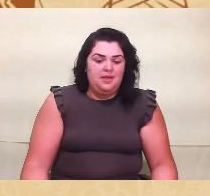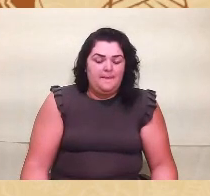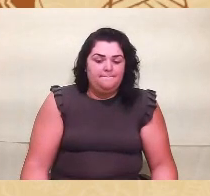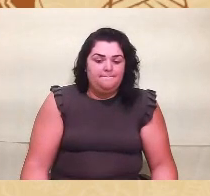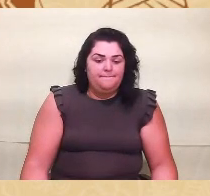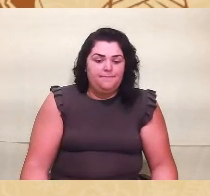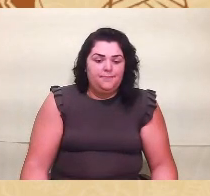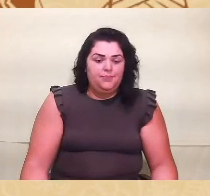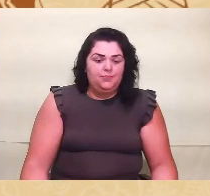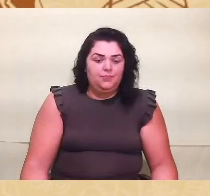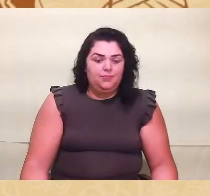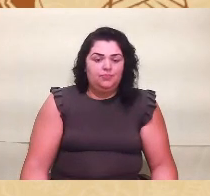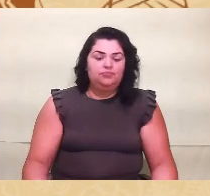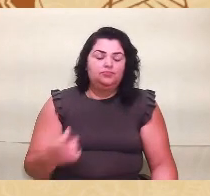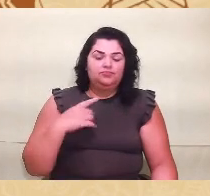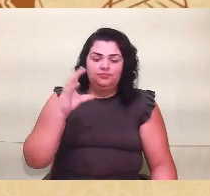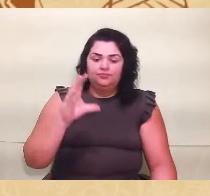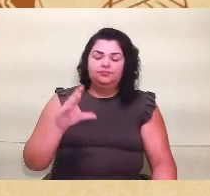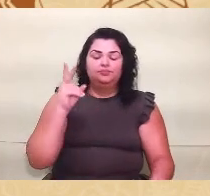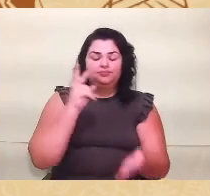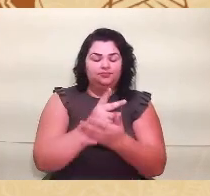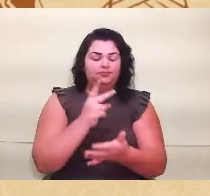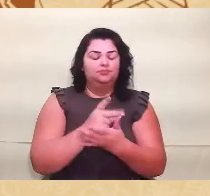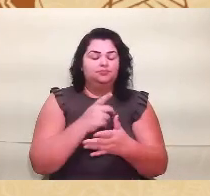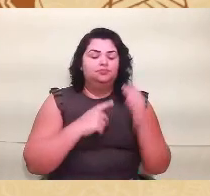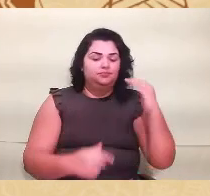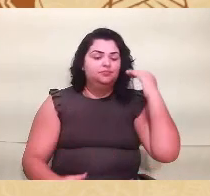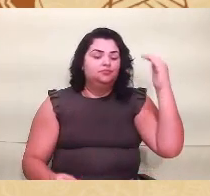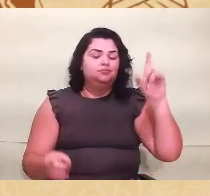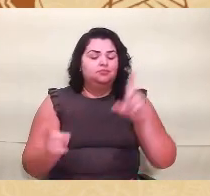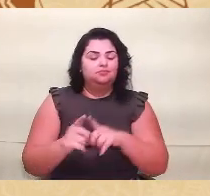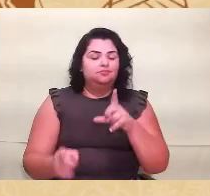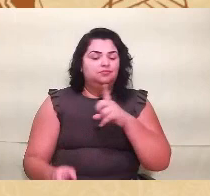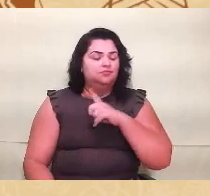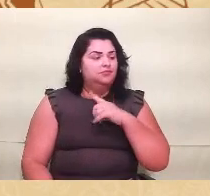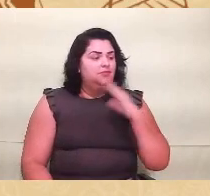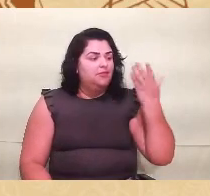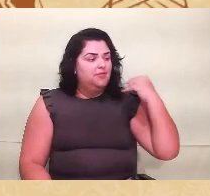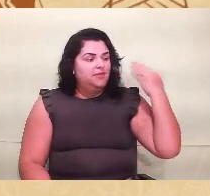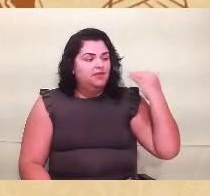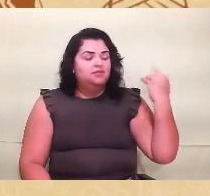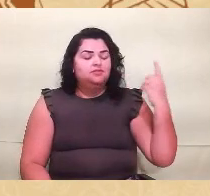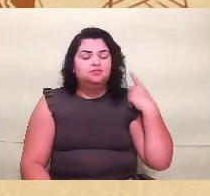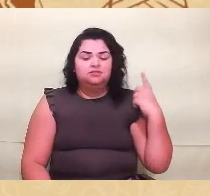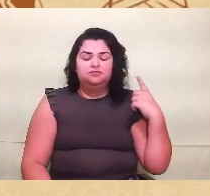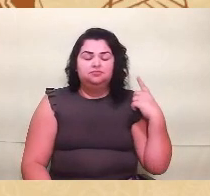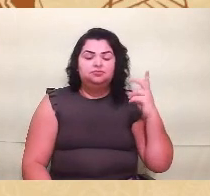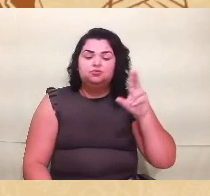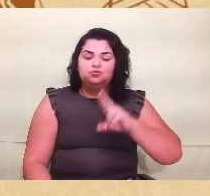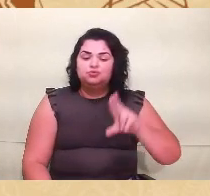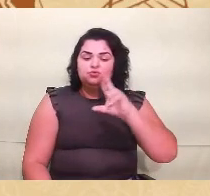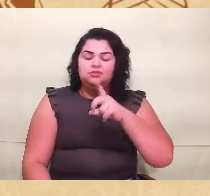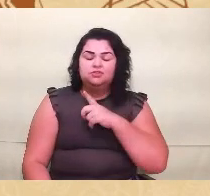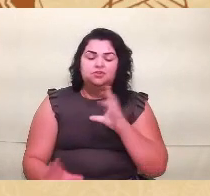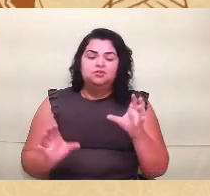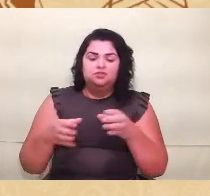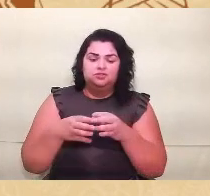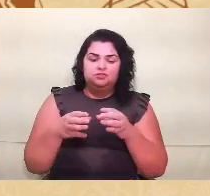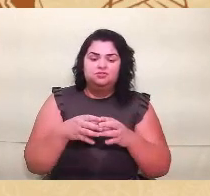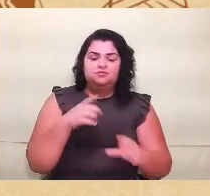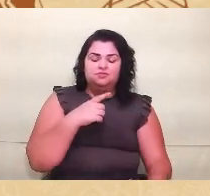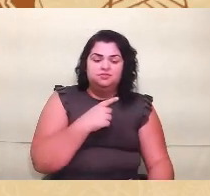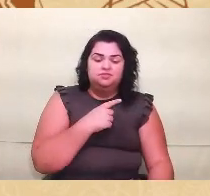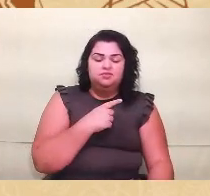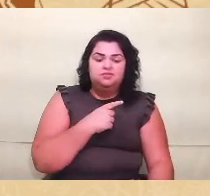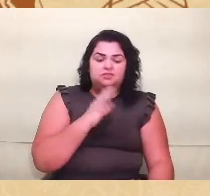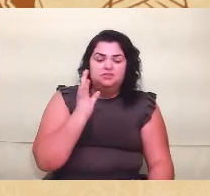perguntou. É esse fundo mesmo que dá uma unidade, e isso que vocês fazem, né? Quando os vários coletivos, como vocês estão fazendo esse